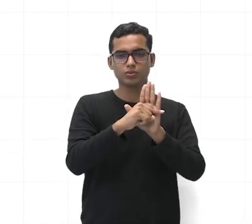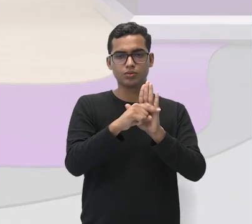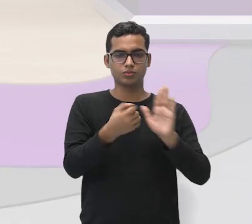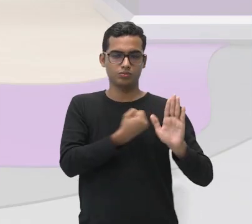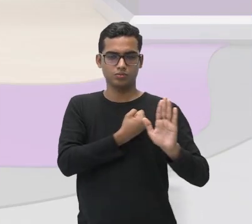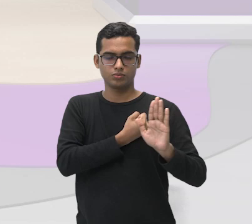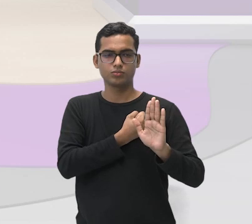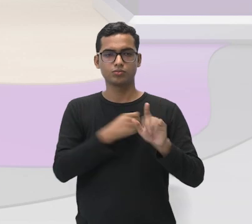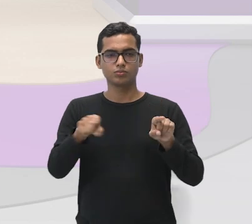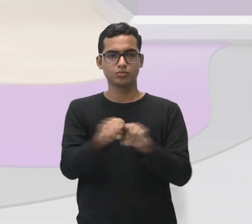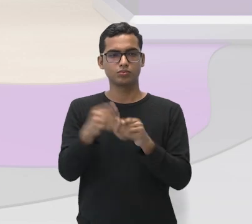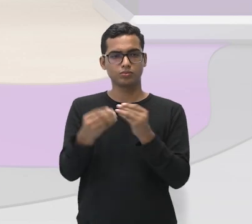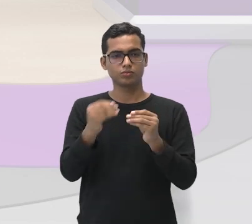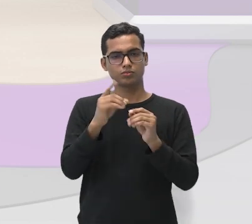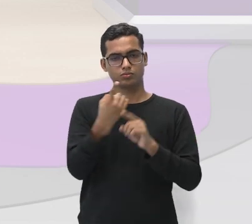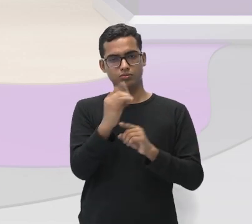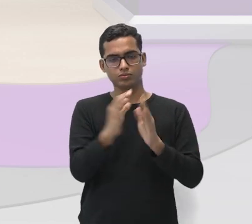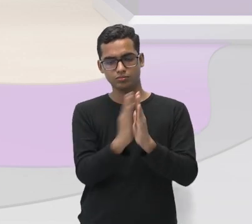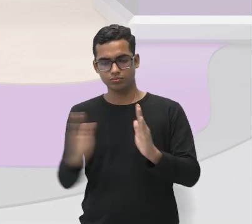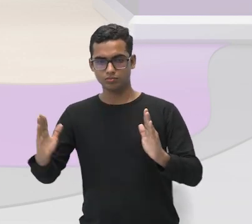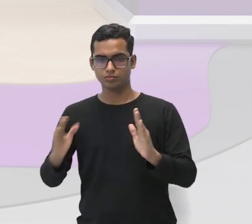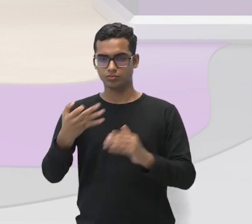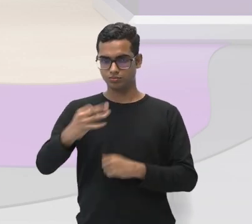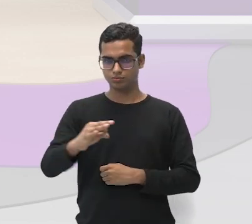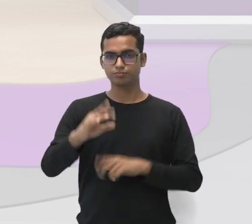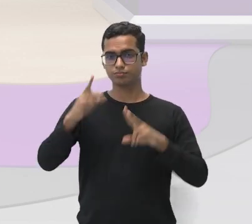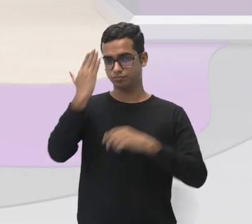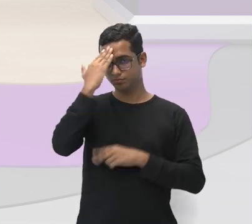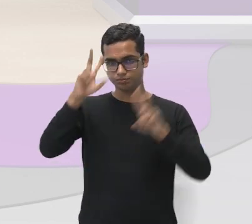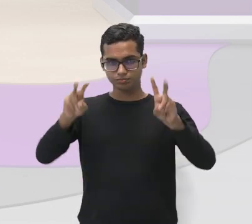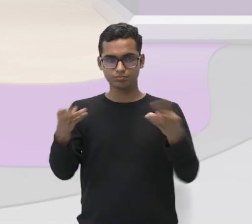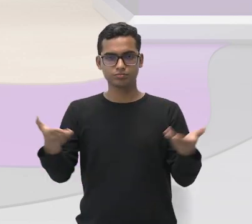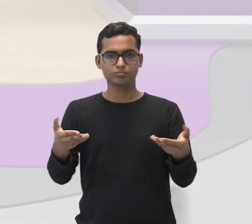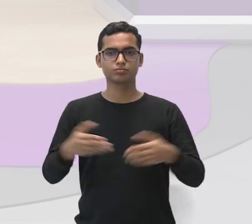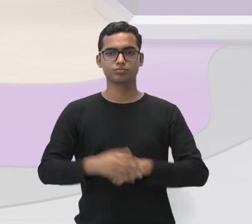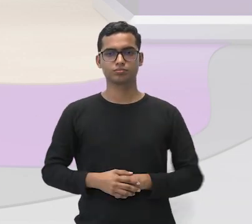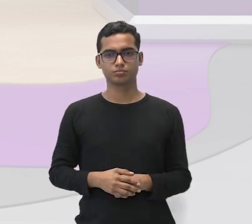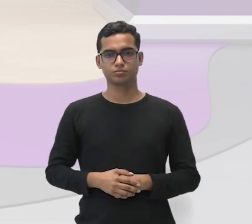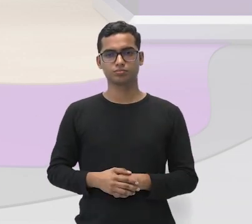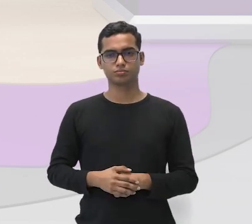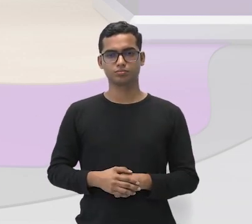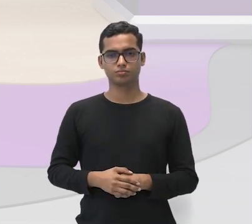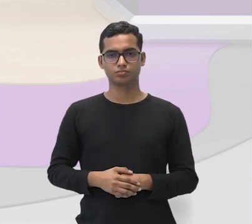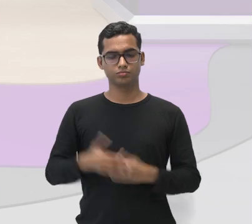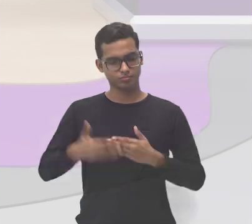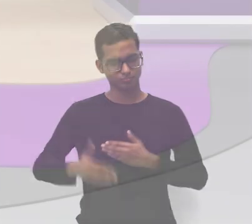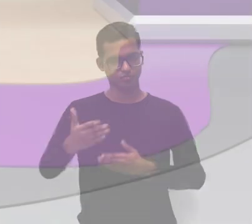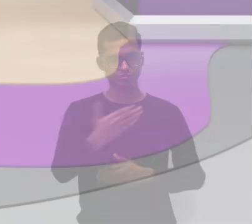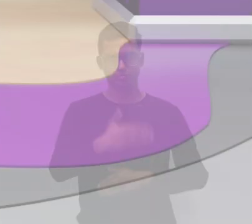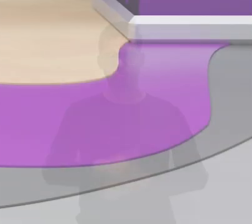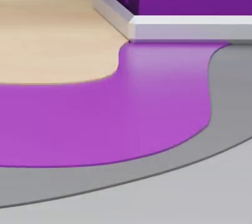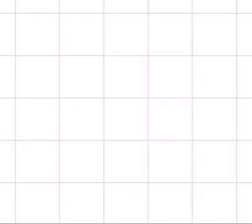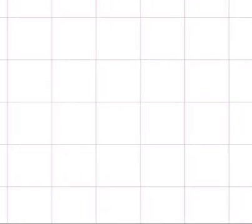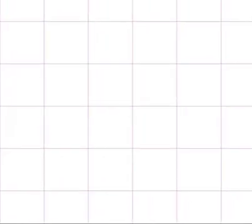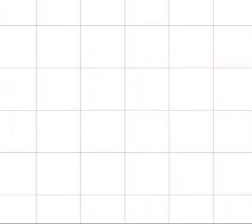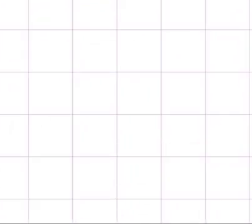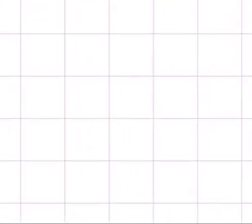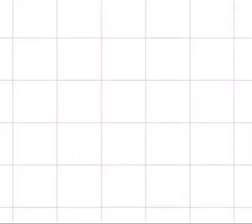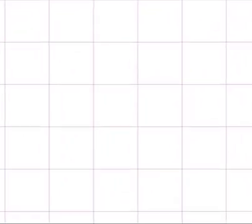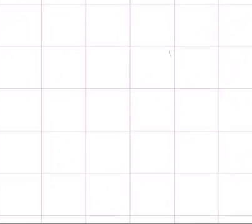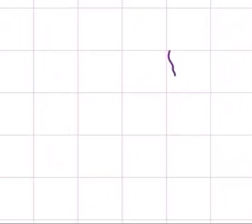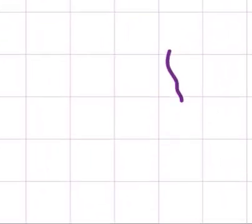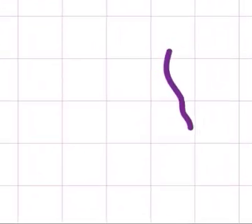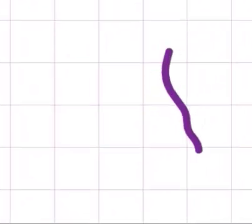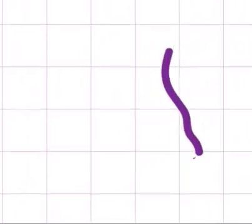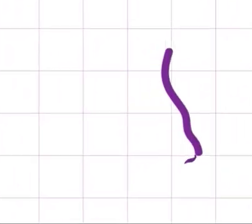decimal. Muito bem, meus queridos alunos, já sabemos o que vamos estudar, então vamos à aula.